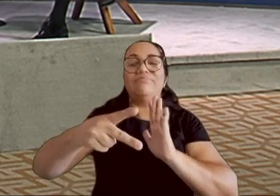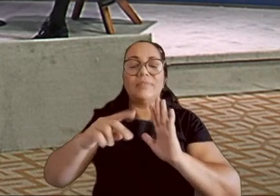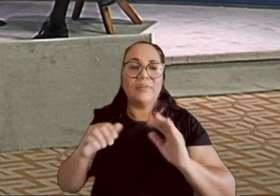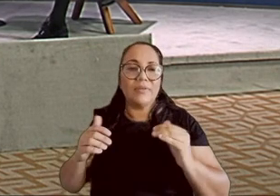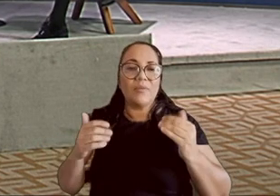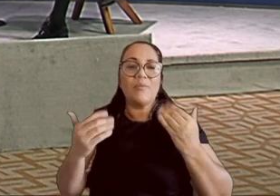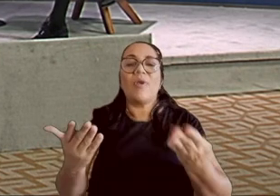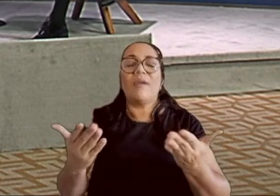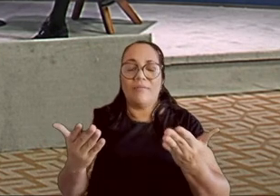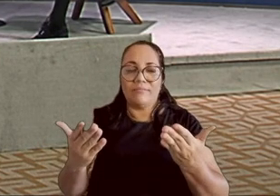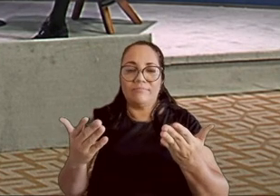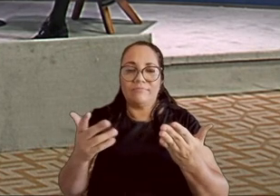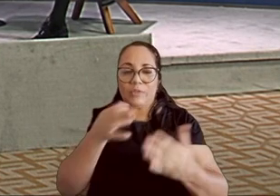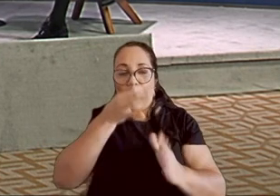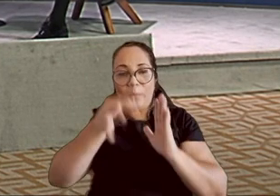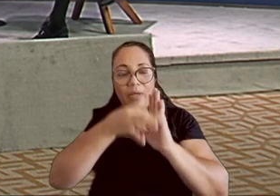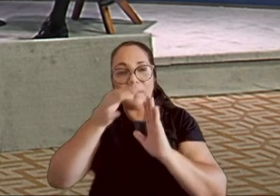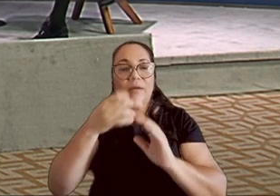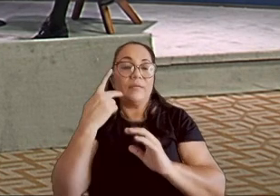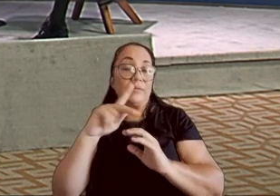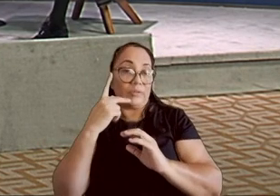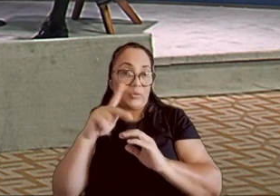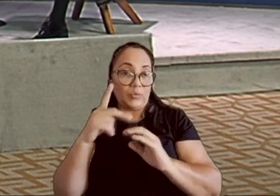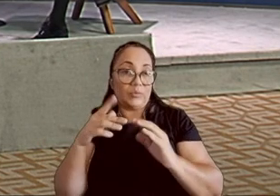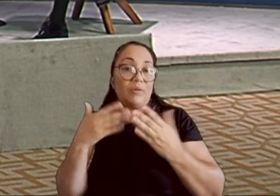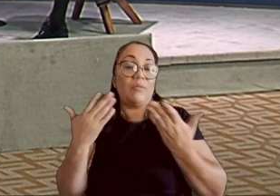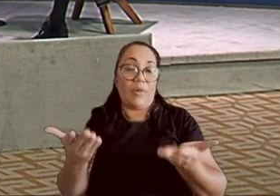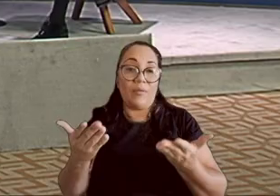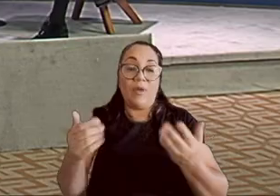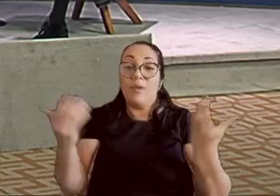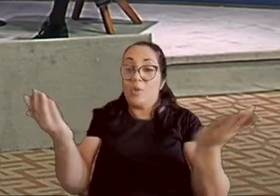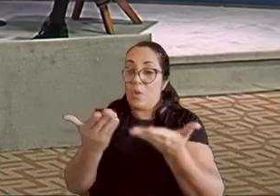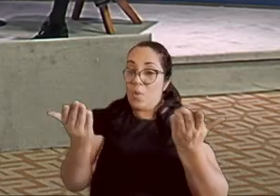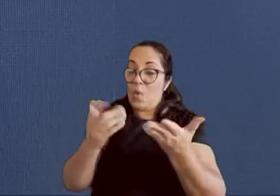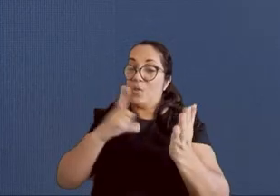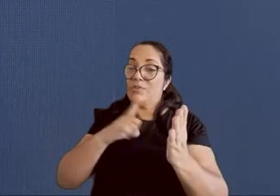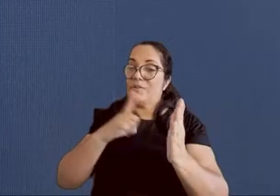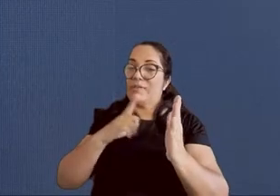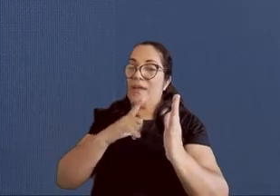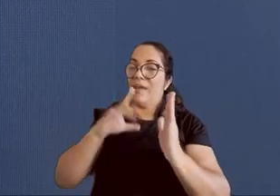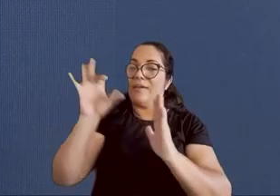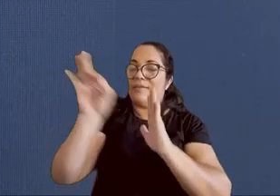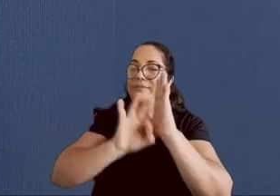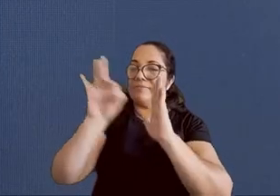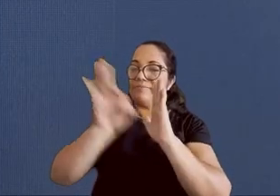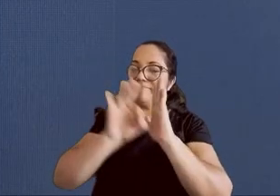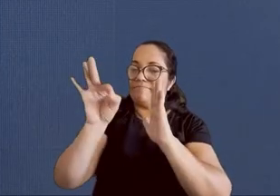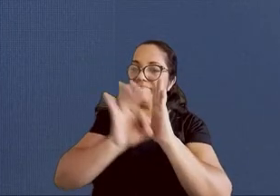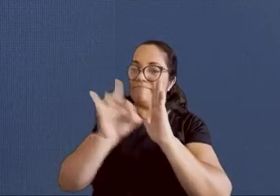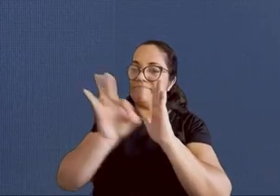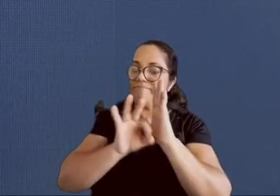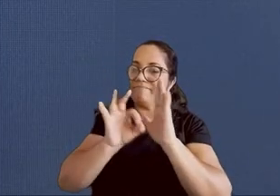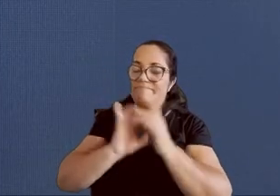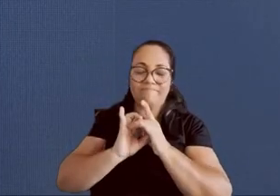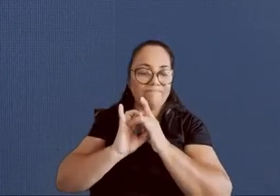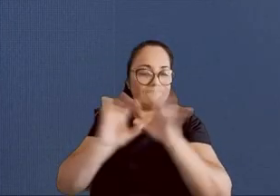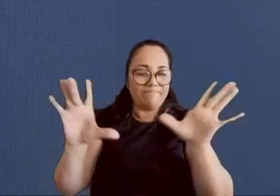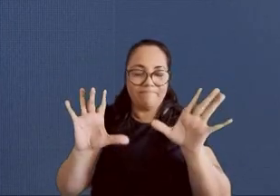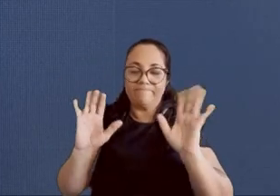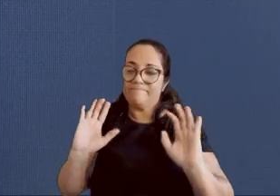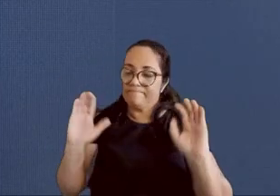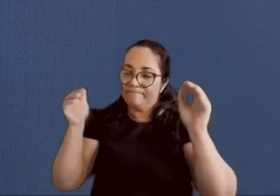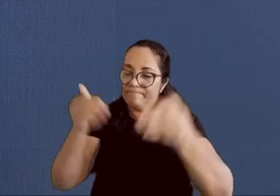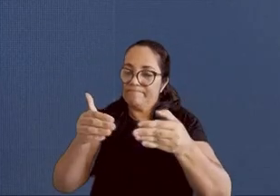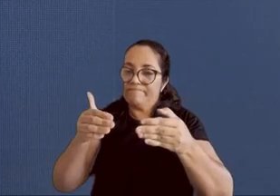fato existe uma uma arbitragem tributária vamos dizer assim com relação a no investimento no instrumento